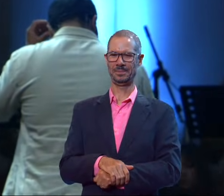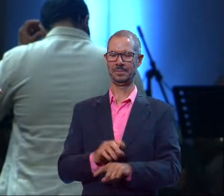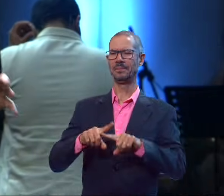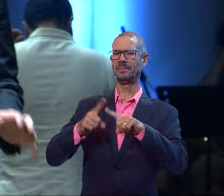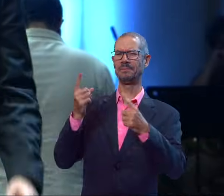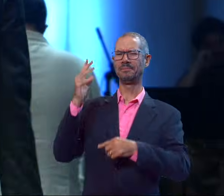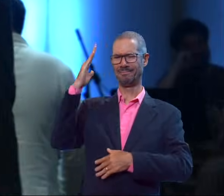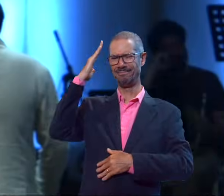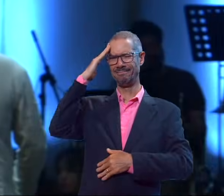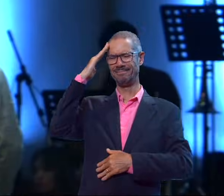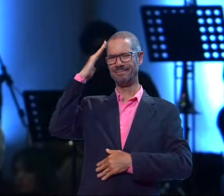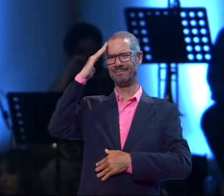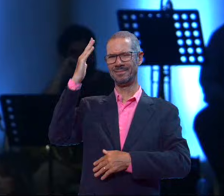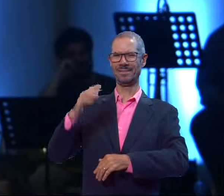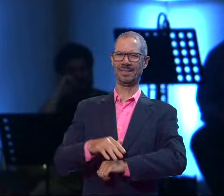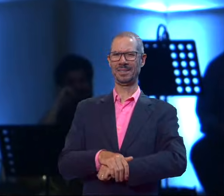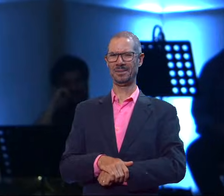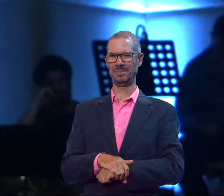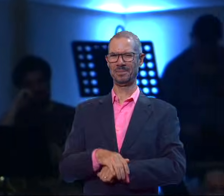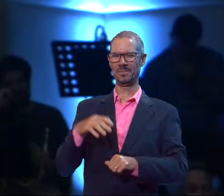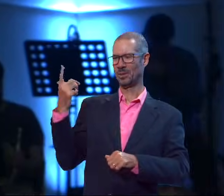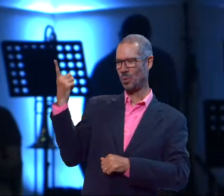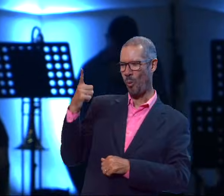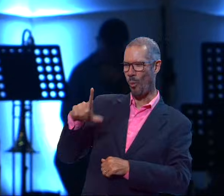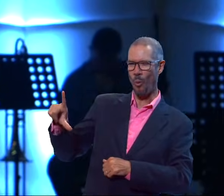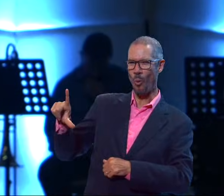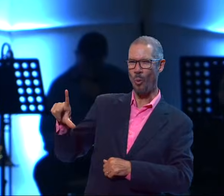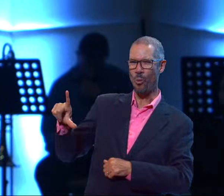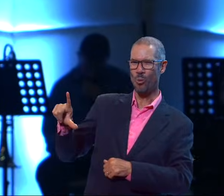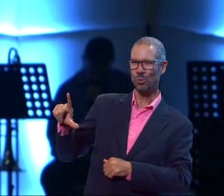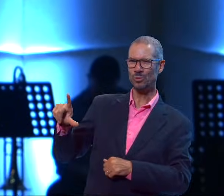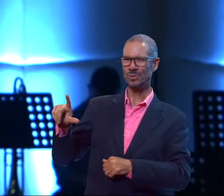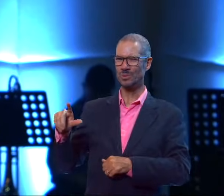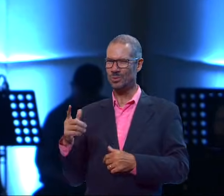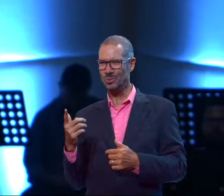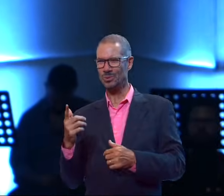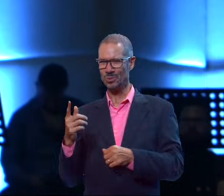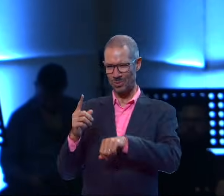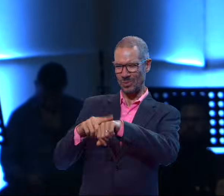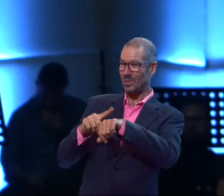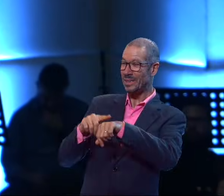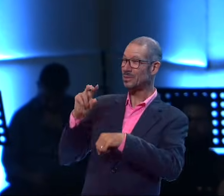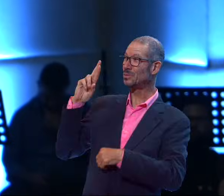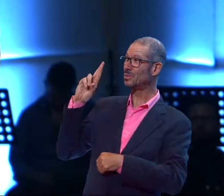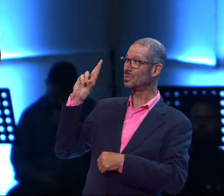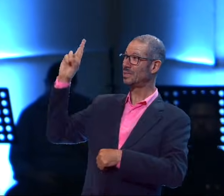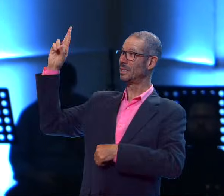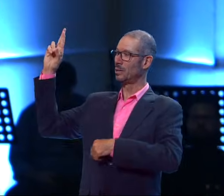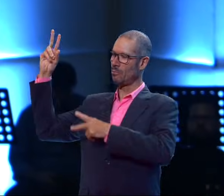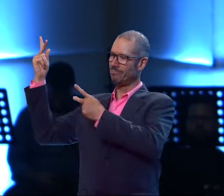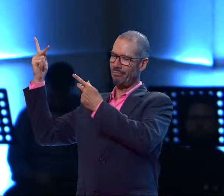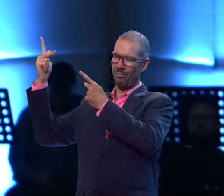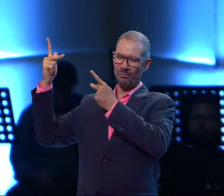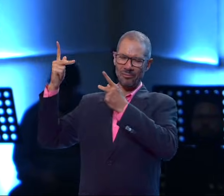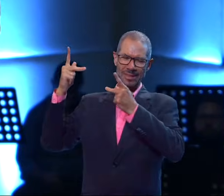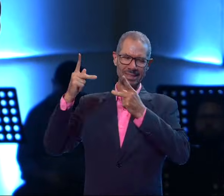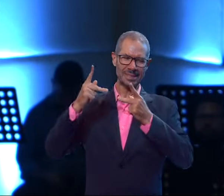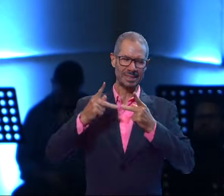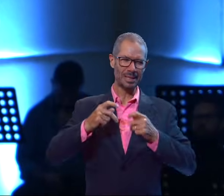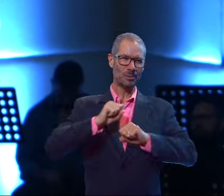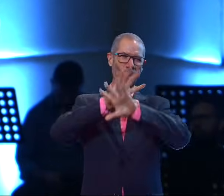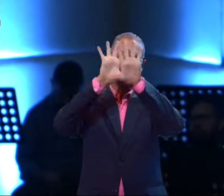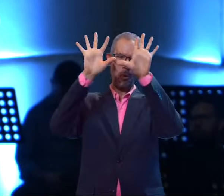Mas sabe, outras vezes, Deus tem nos visitado com glória